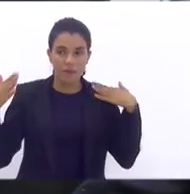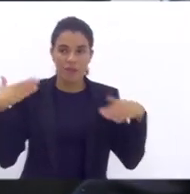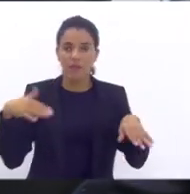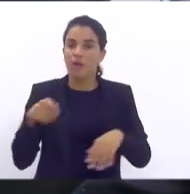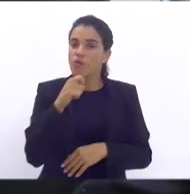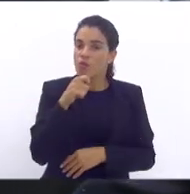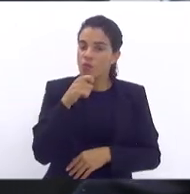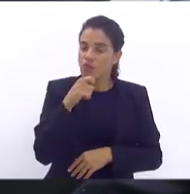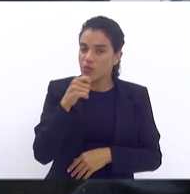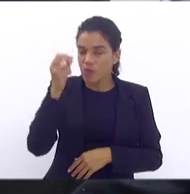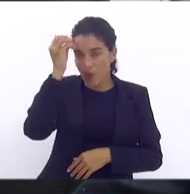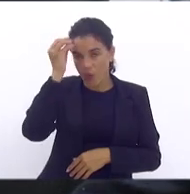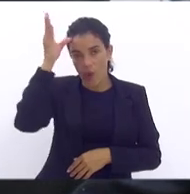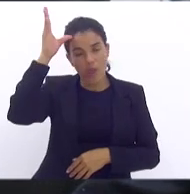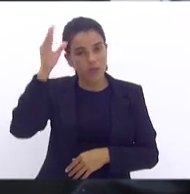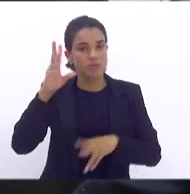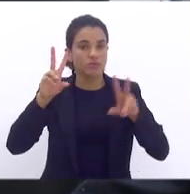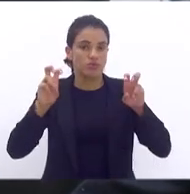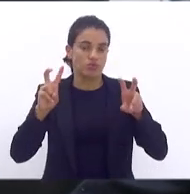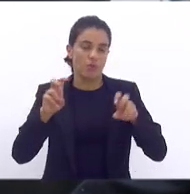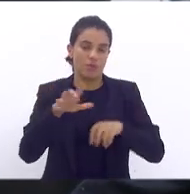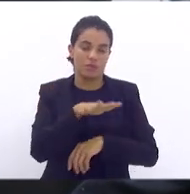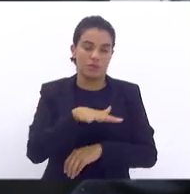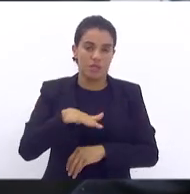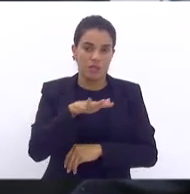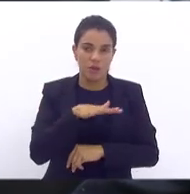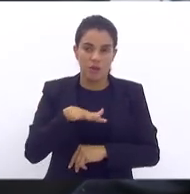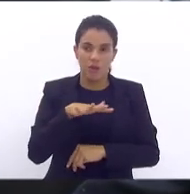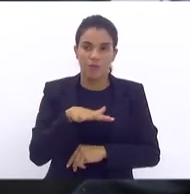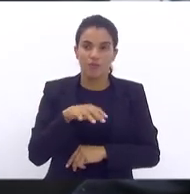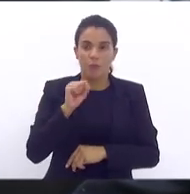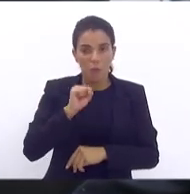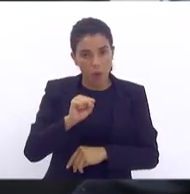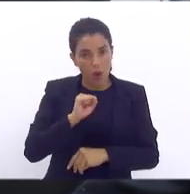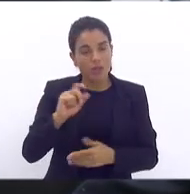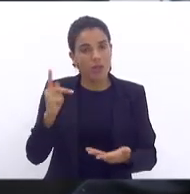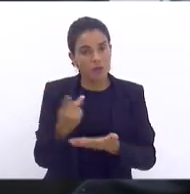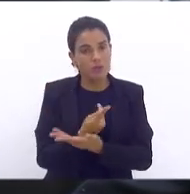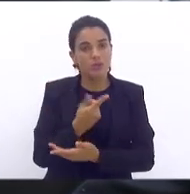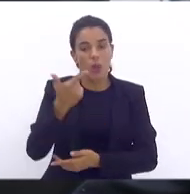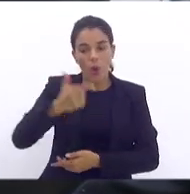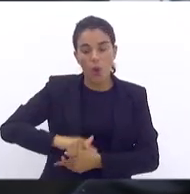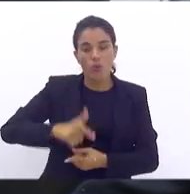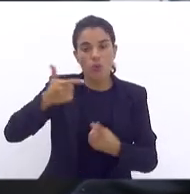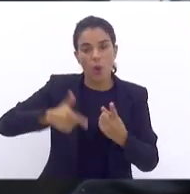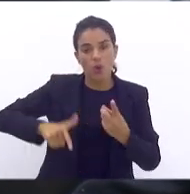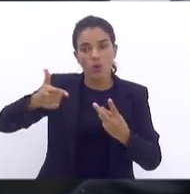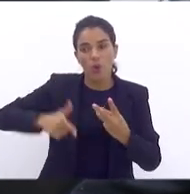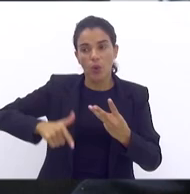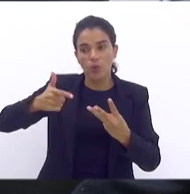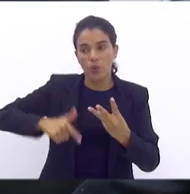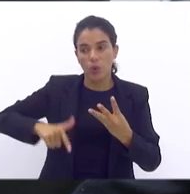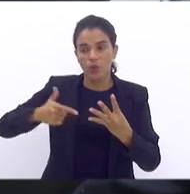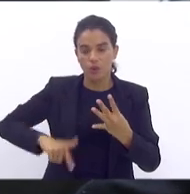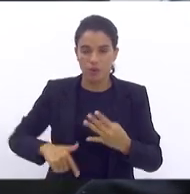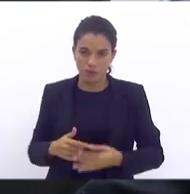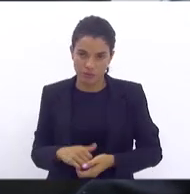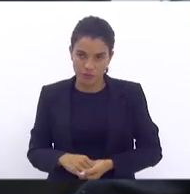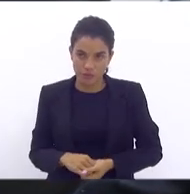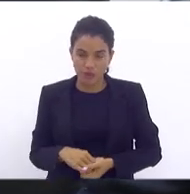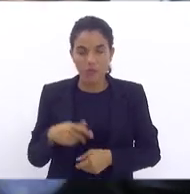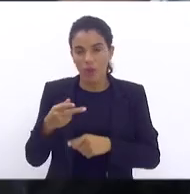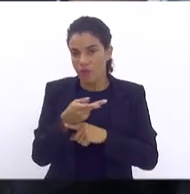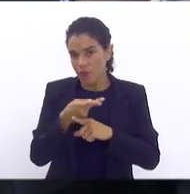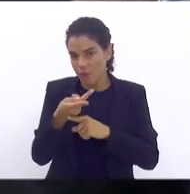não ter conhecimento da gravidade dessa questão, que pode ocorrer outras vezes na própria Baía de Guanabara. Então, vou procurar aqui e